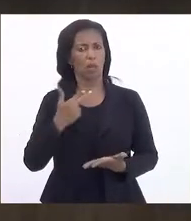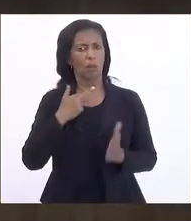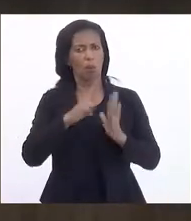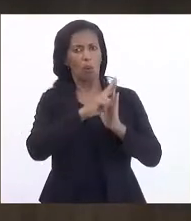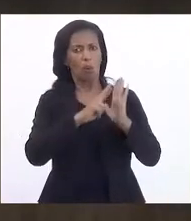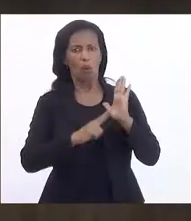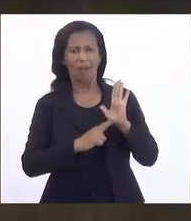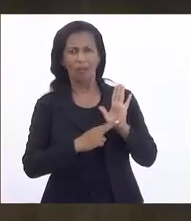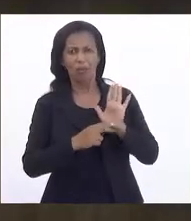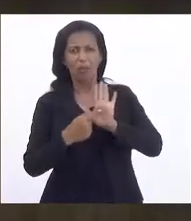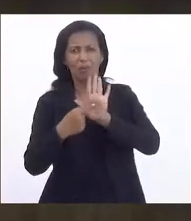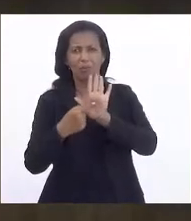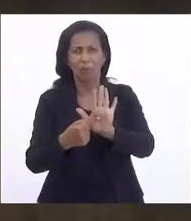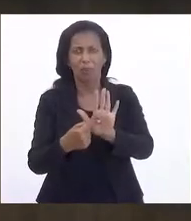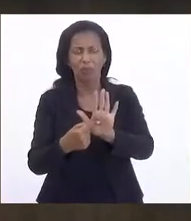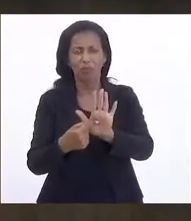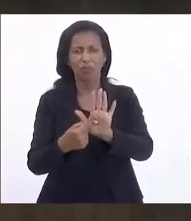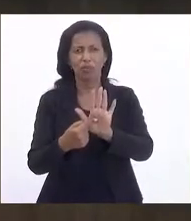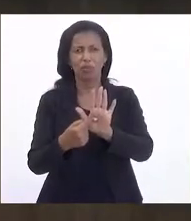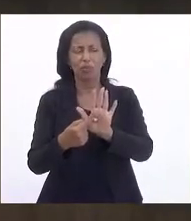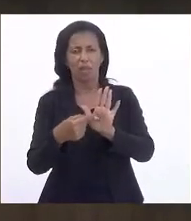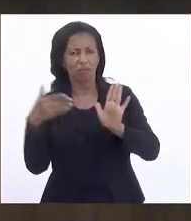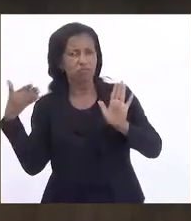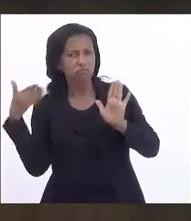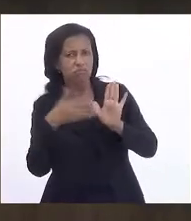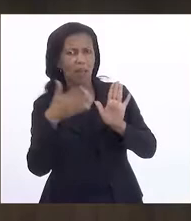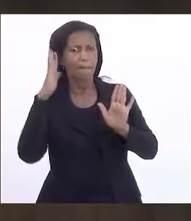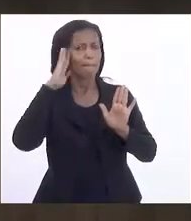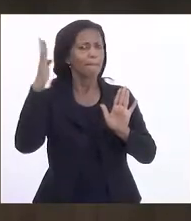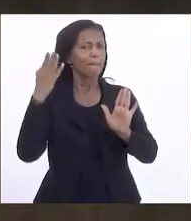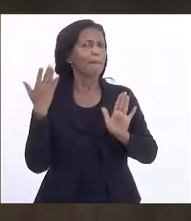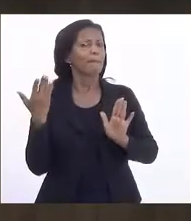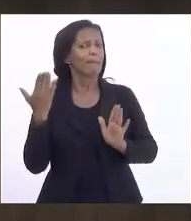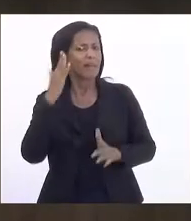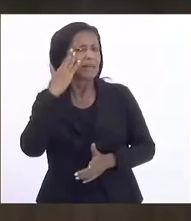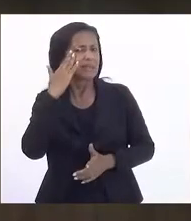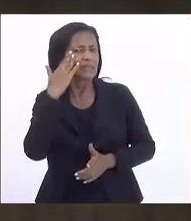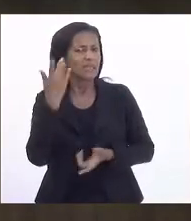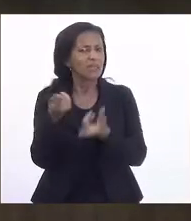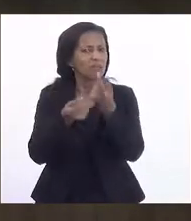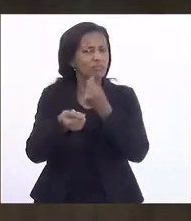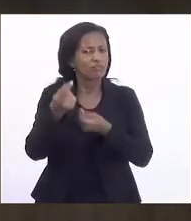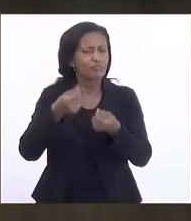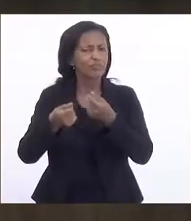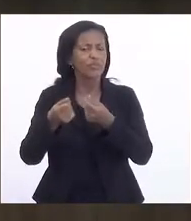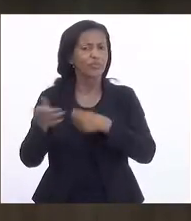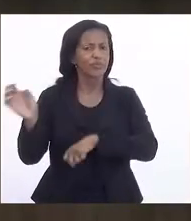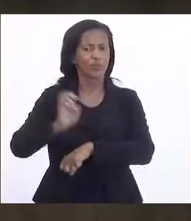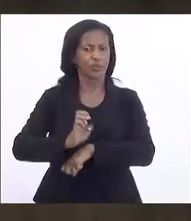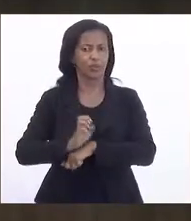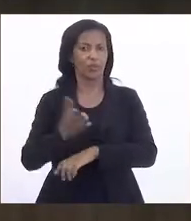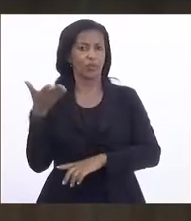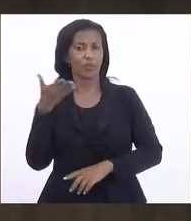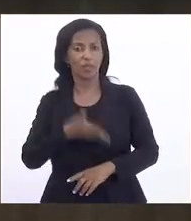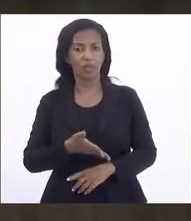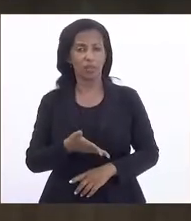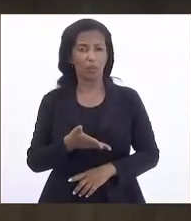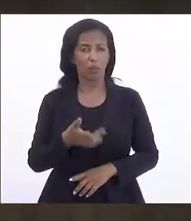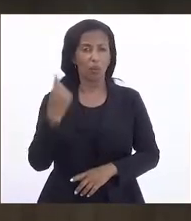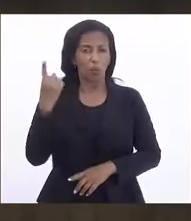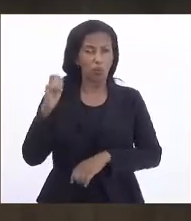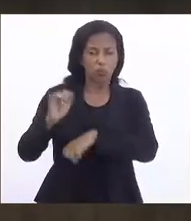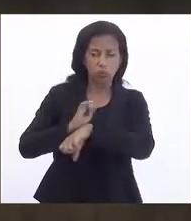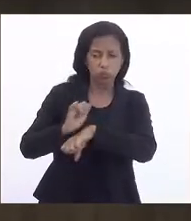mete um dedo na ferida de uma questão que é central para entender as finanças públicas do estado e que foi uma das ferramentas